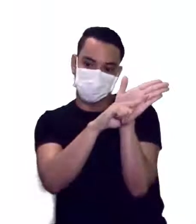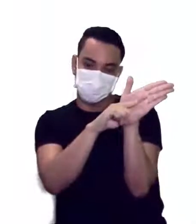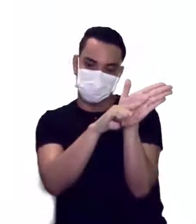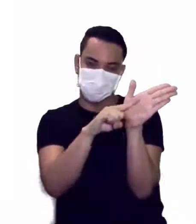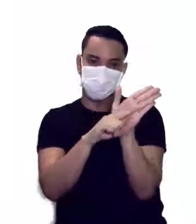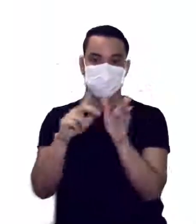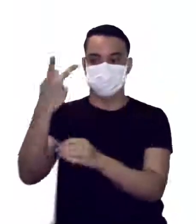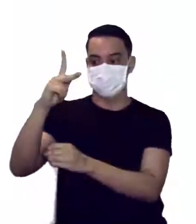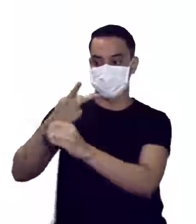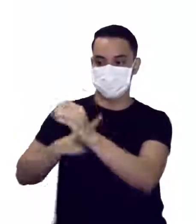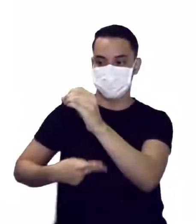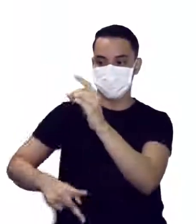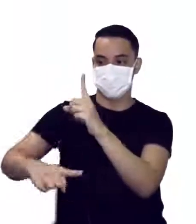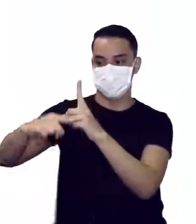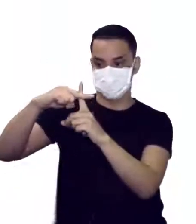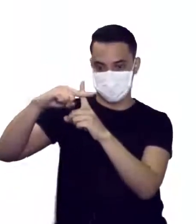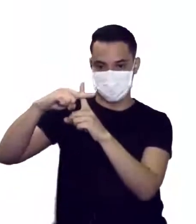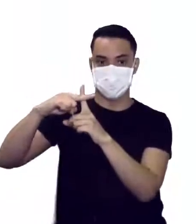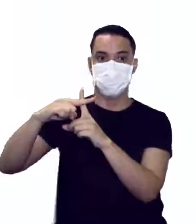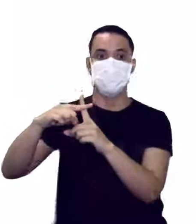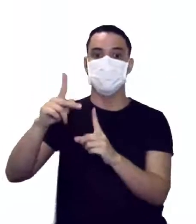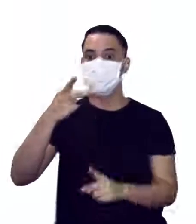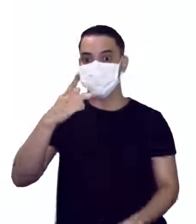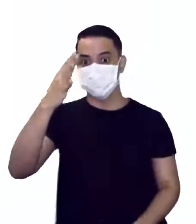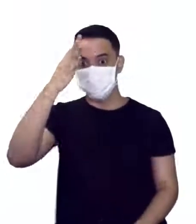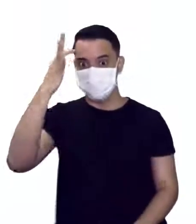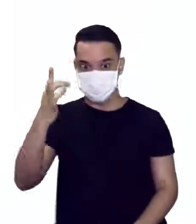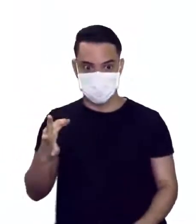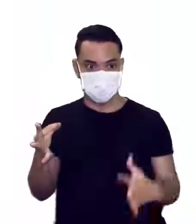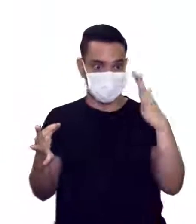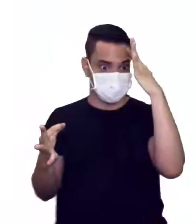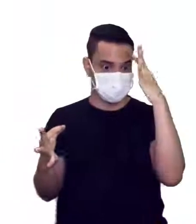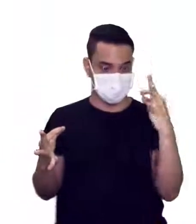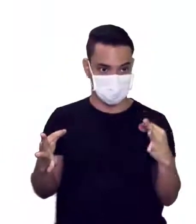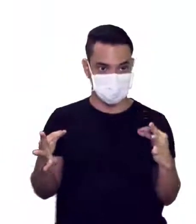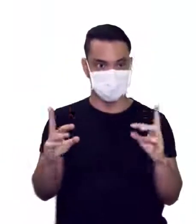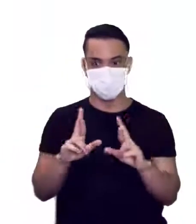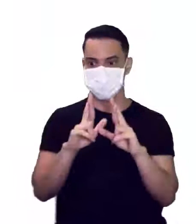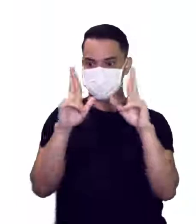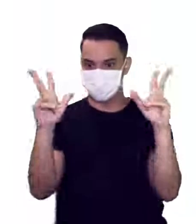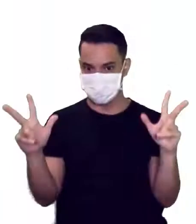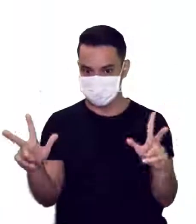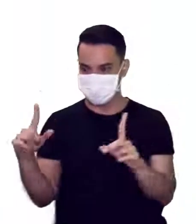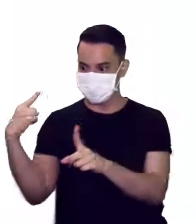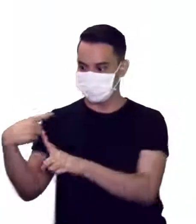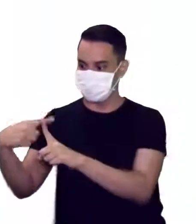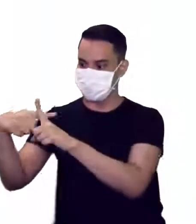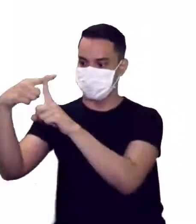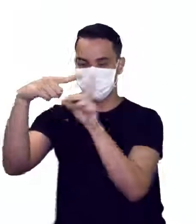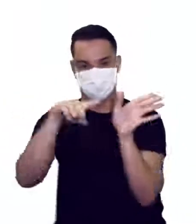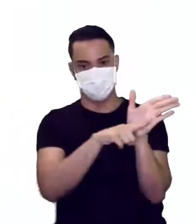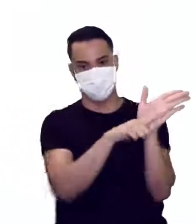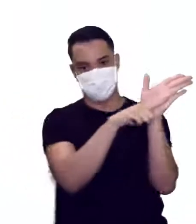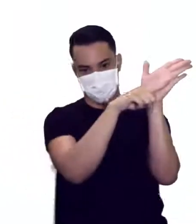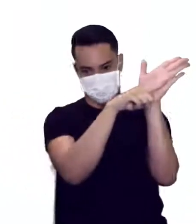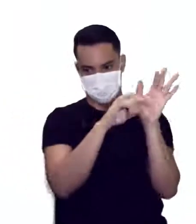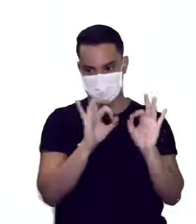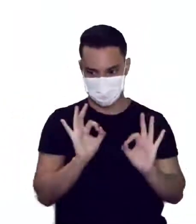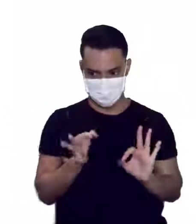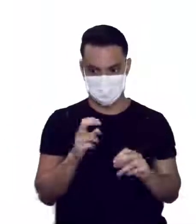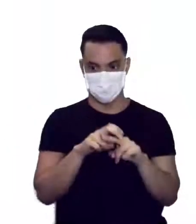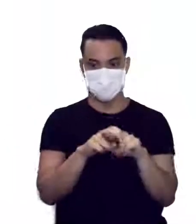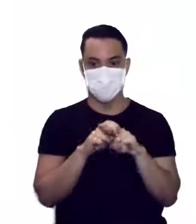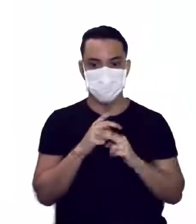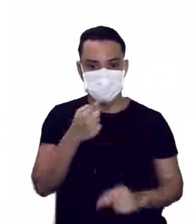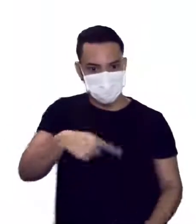O próton, nós podemos falar para entender legal que ele é portador de carga positiva. Então